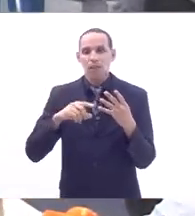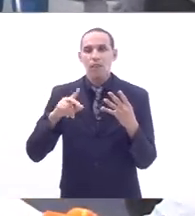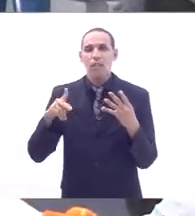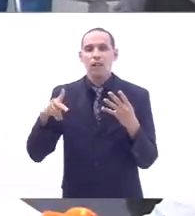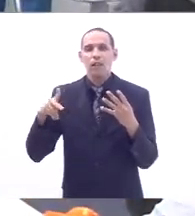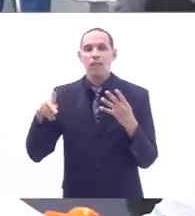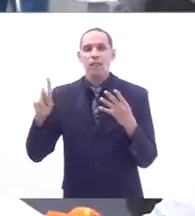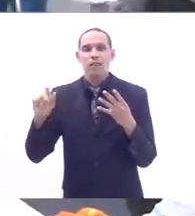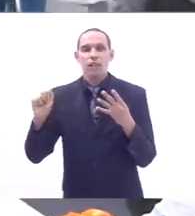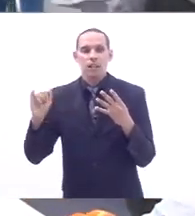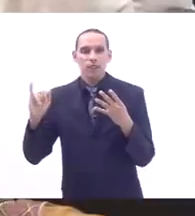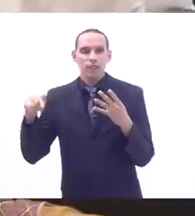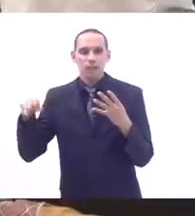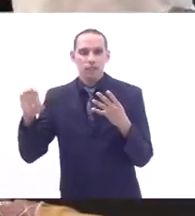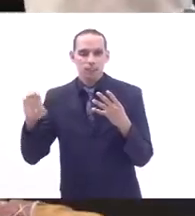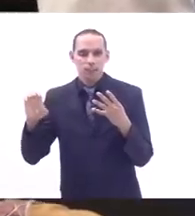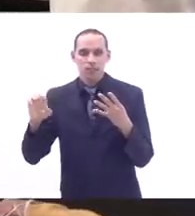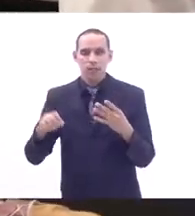Kaique Rafael.